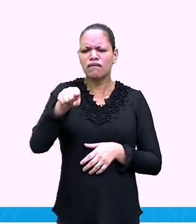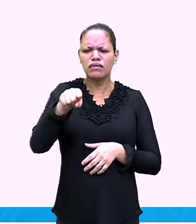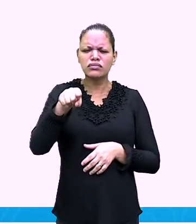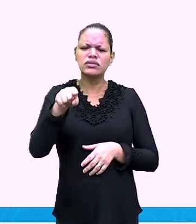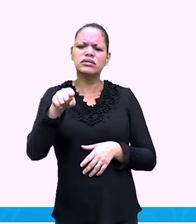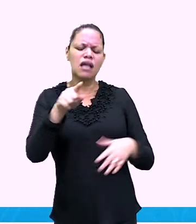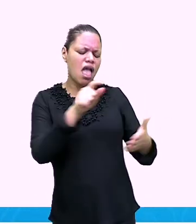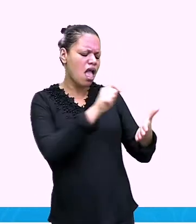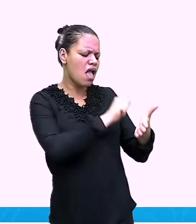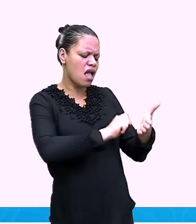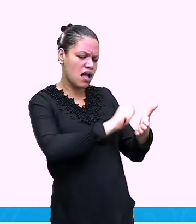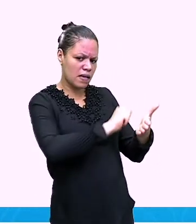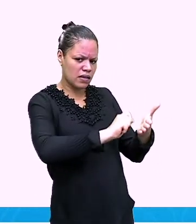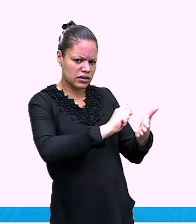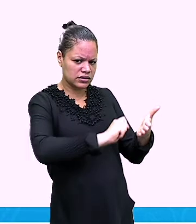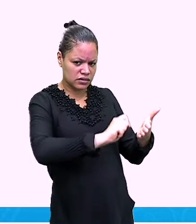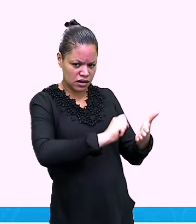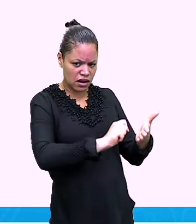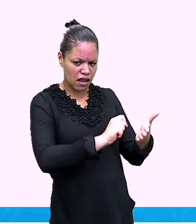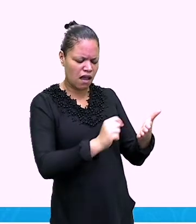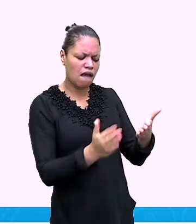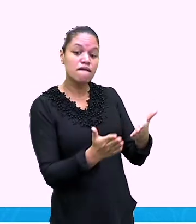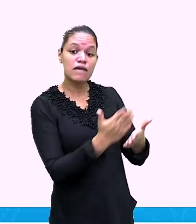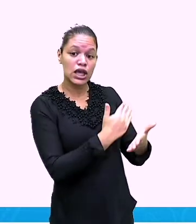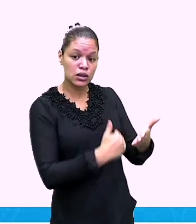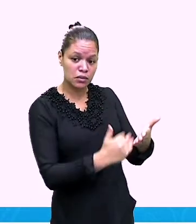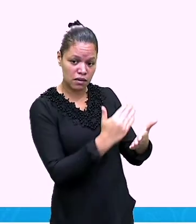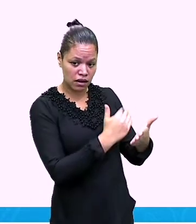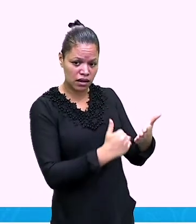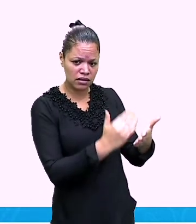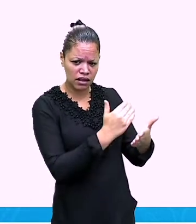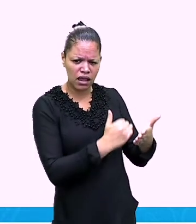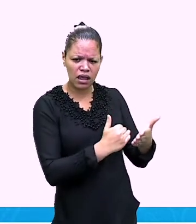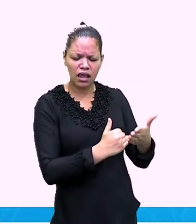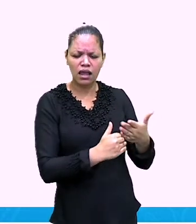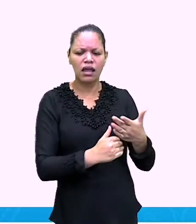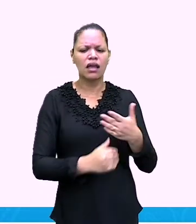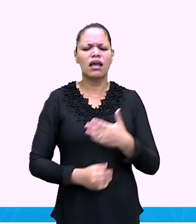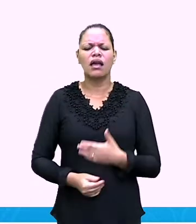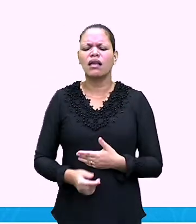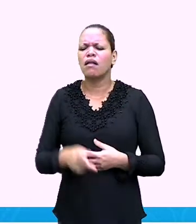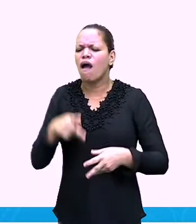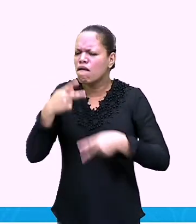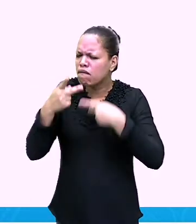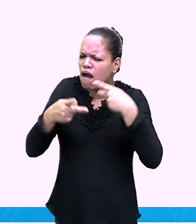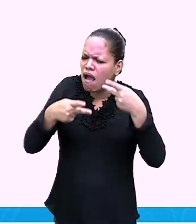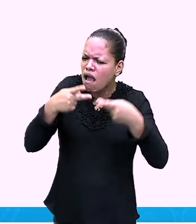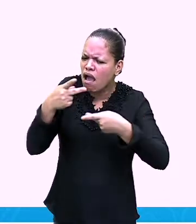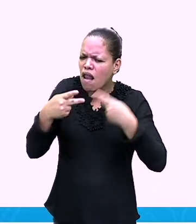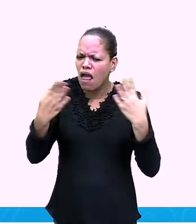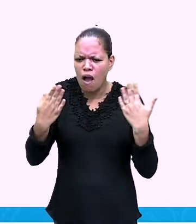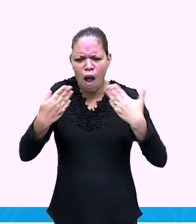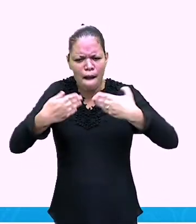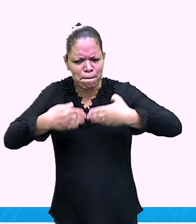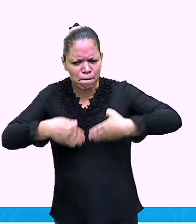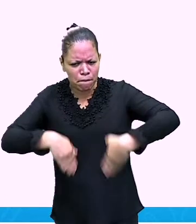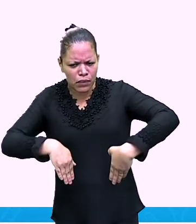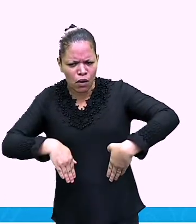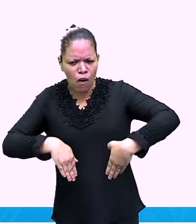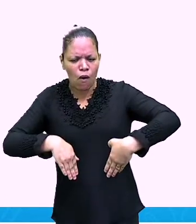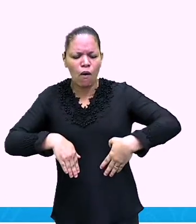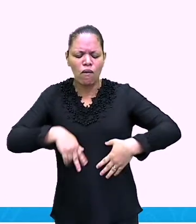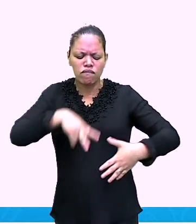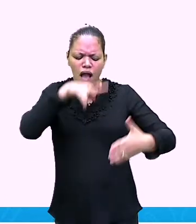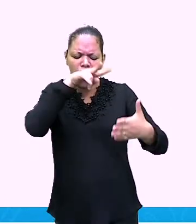professora falar com o João o que ele tinha que fazer, às vezes falar uma prova para ele, ler devagarzinho para ele, ele conseguia